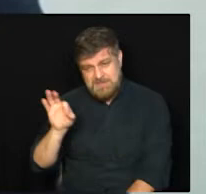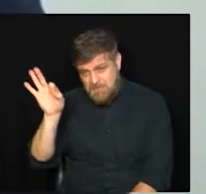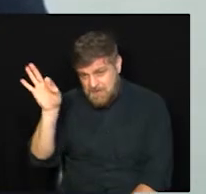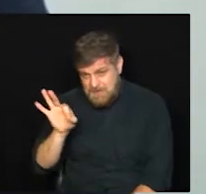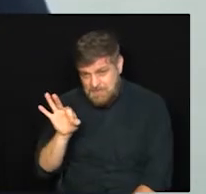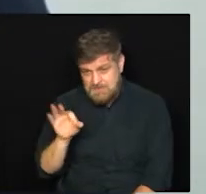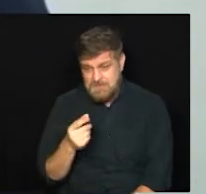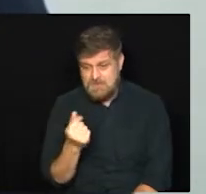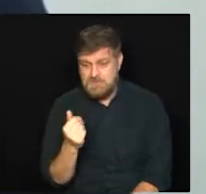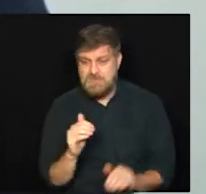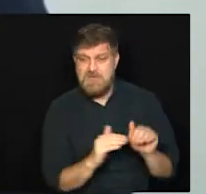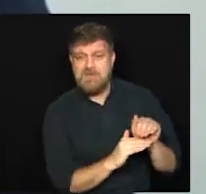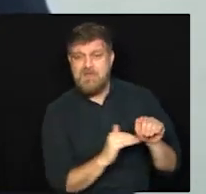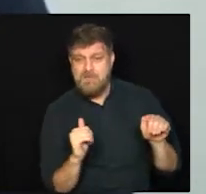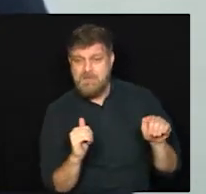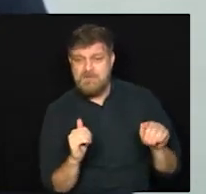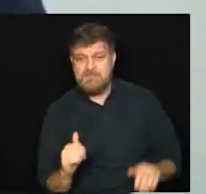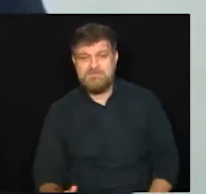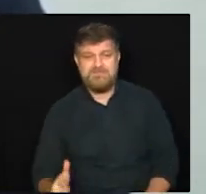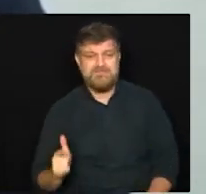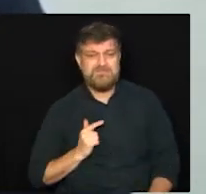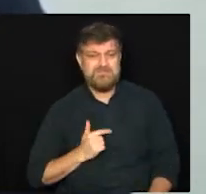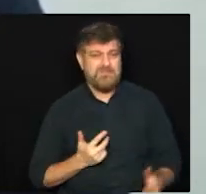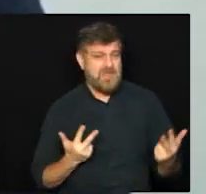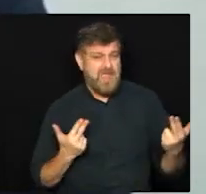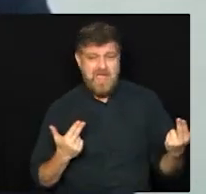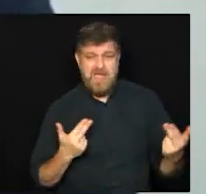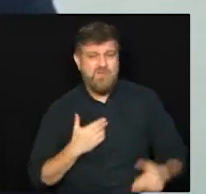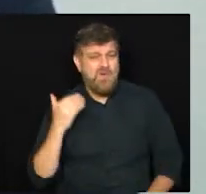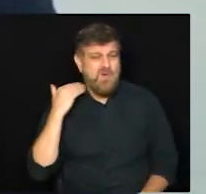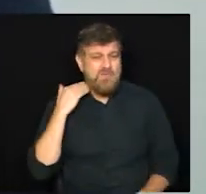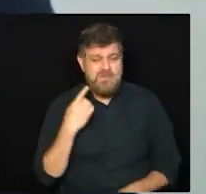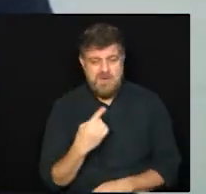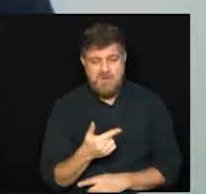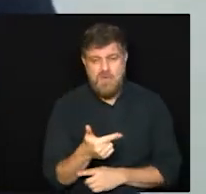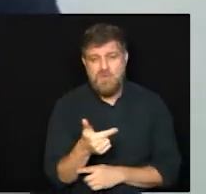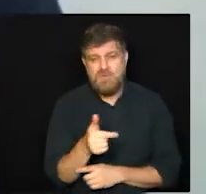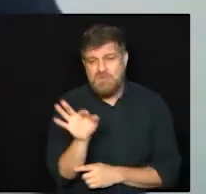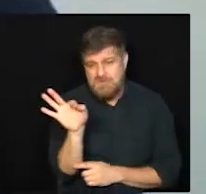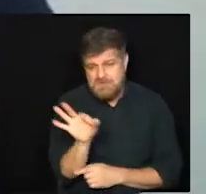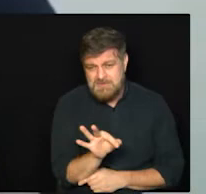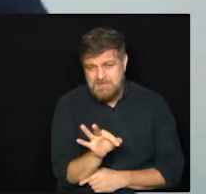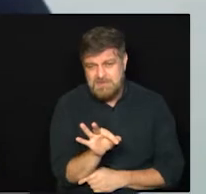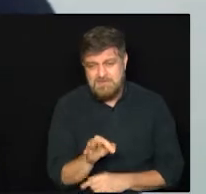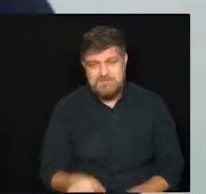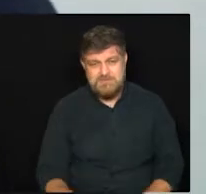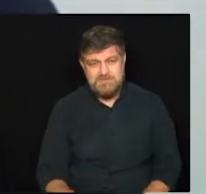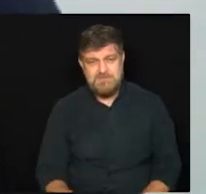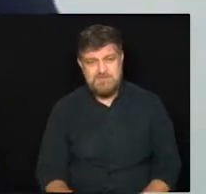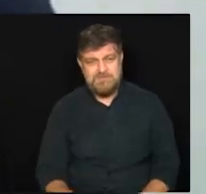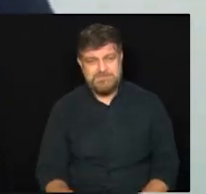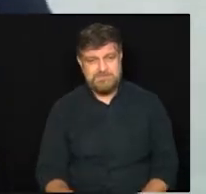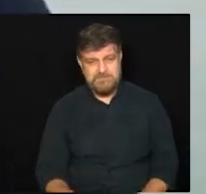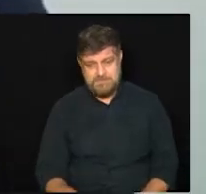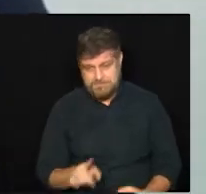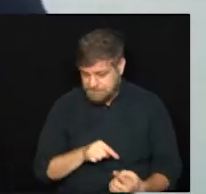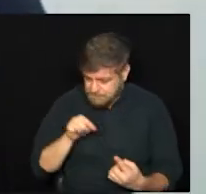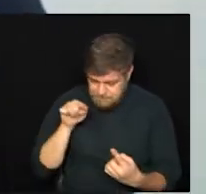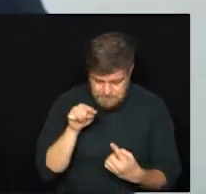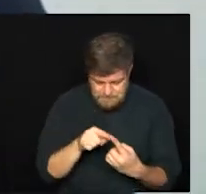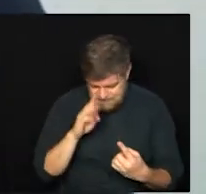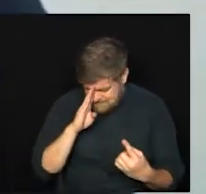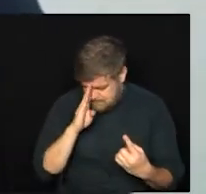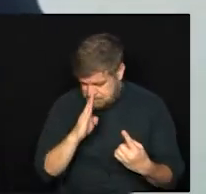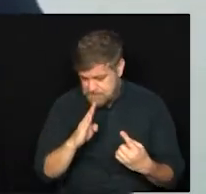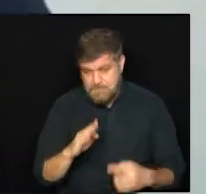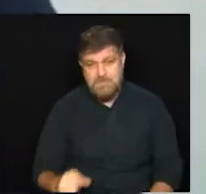empréstimo, e as condições do empréstimo muito parecidas de mercado, tá? 12% de... essa foi objetivamente a condição